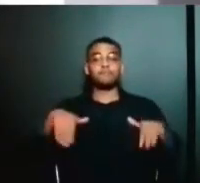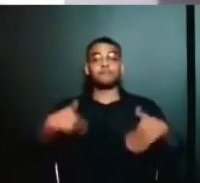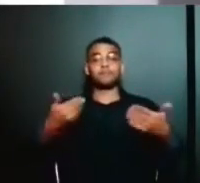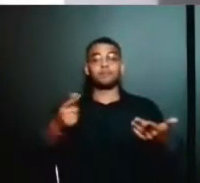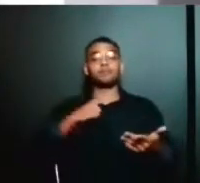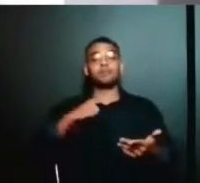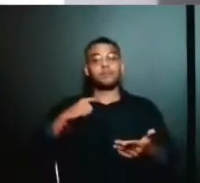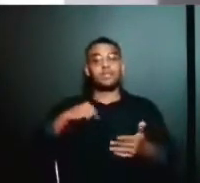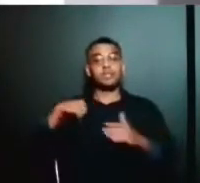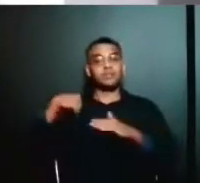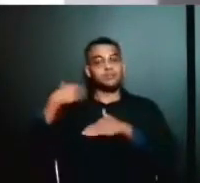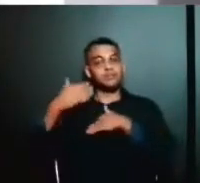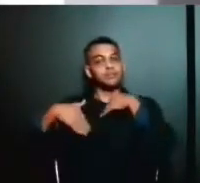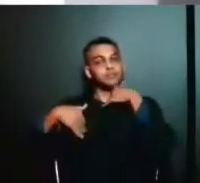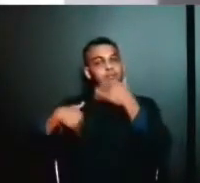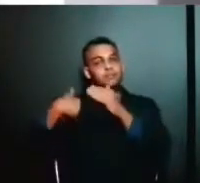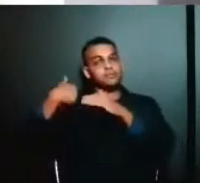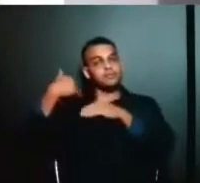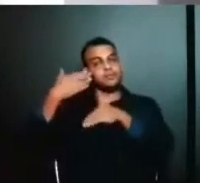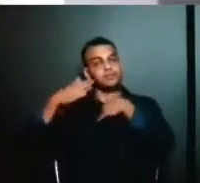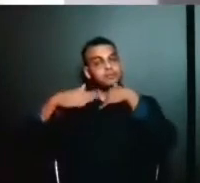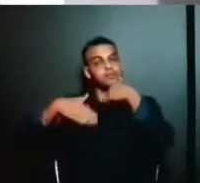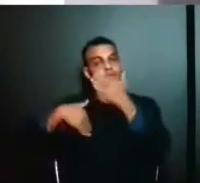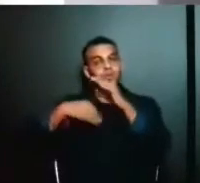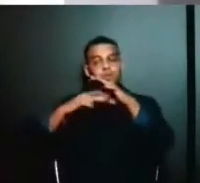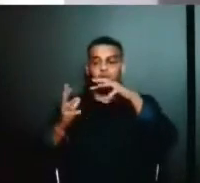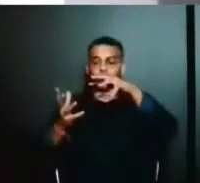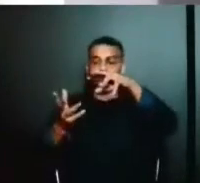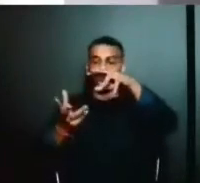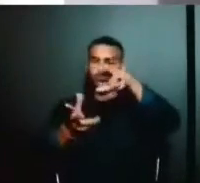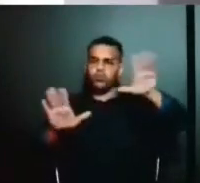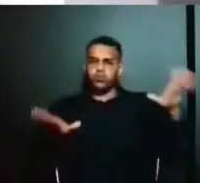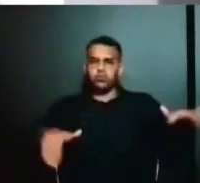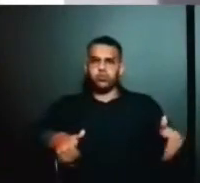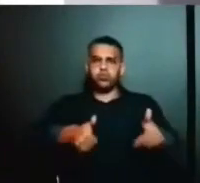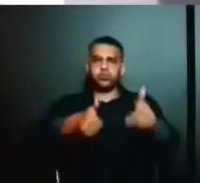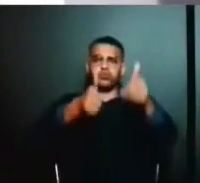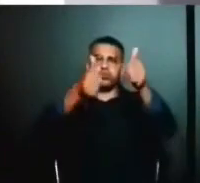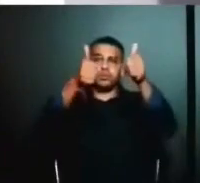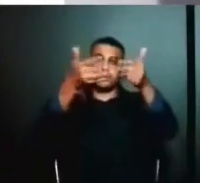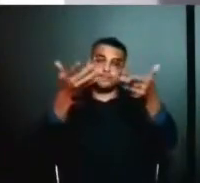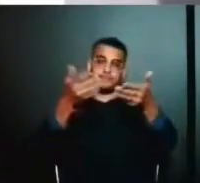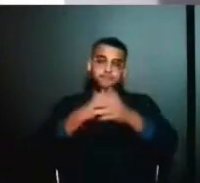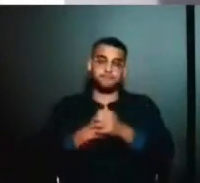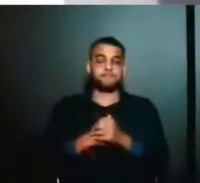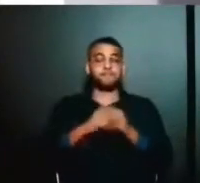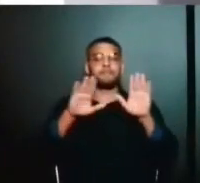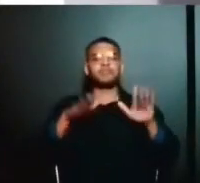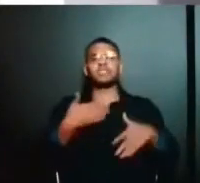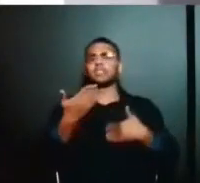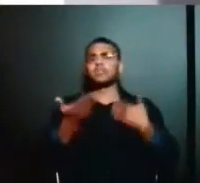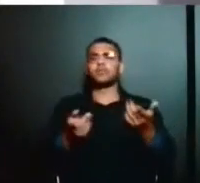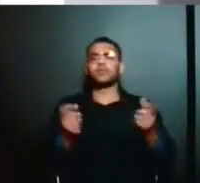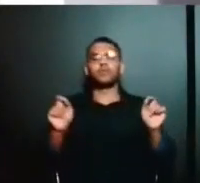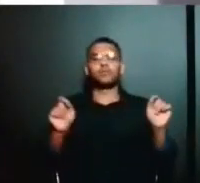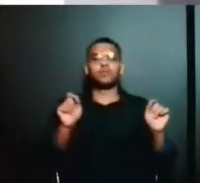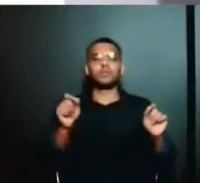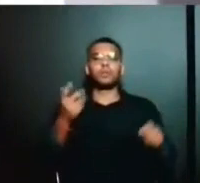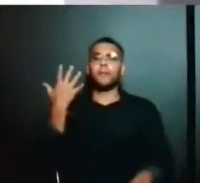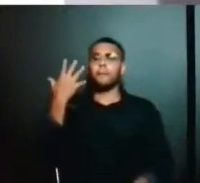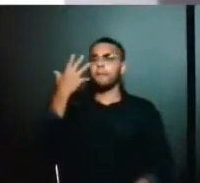progresso à medida que o mundo avança no seu progresso, na sua modernidade. E o que é a beleza